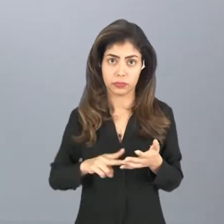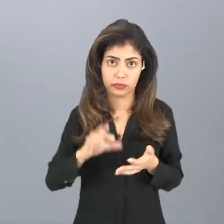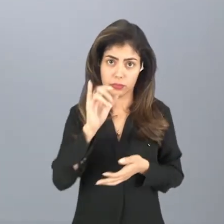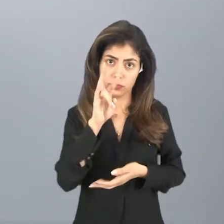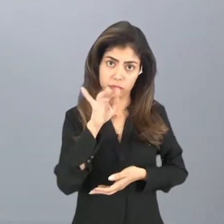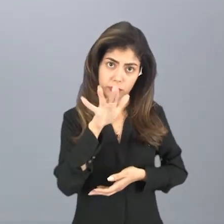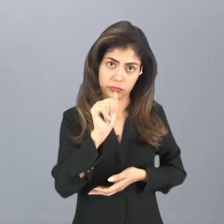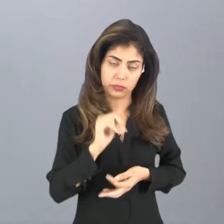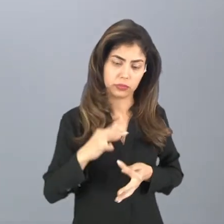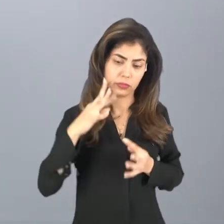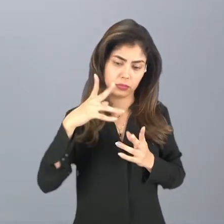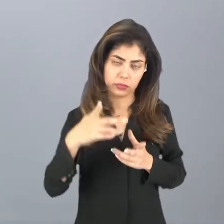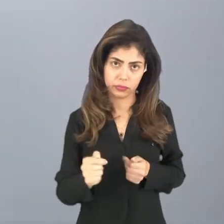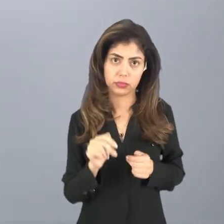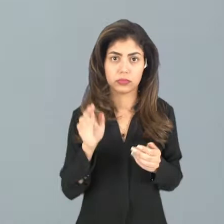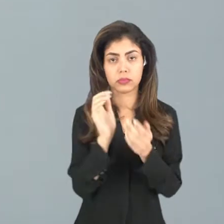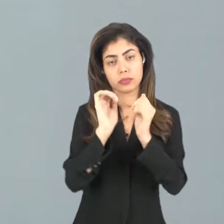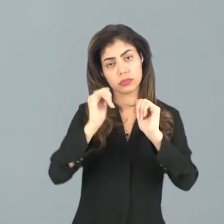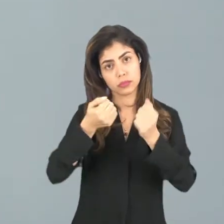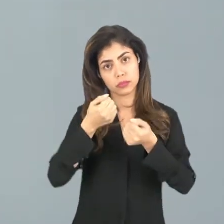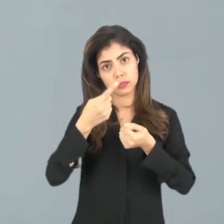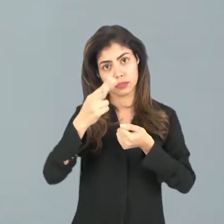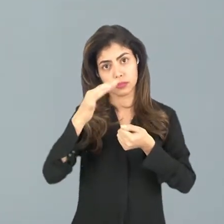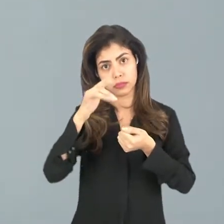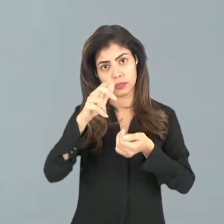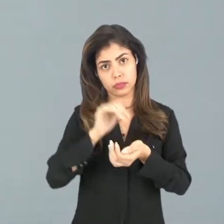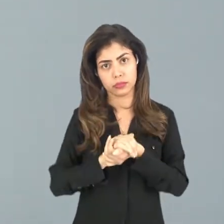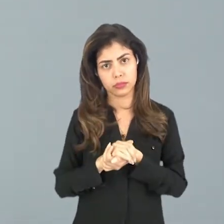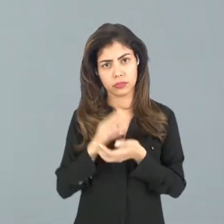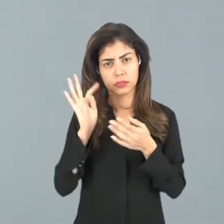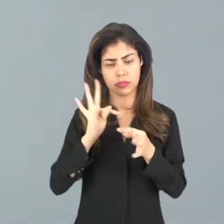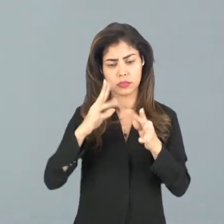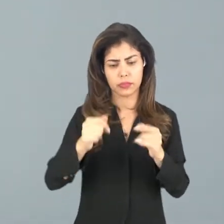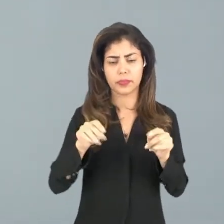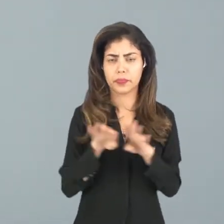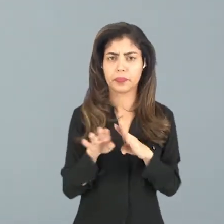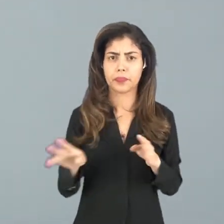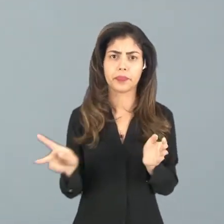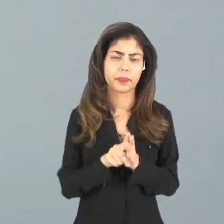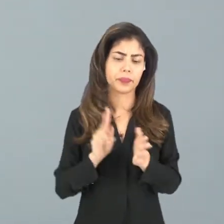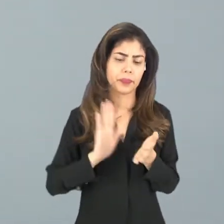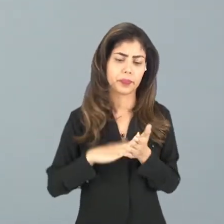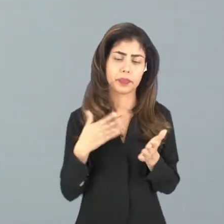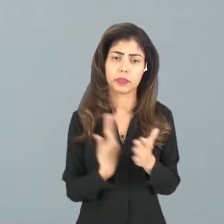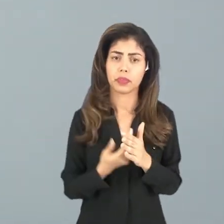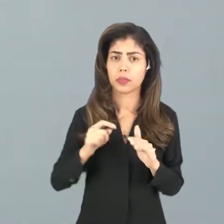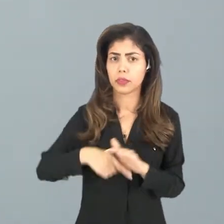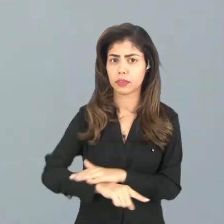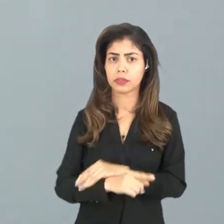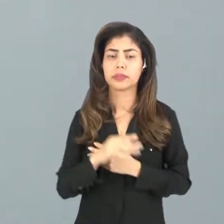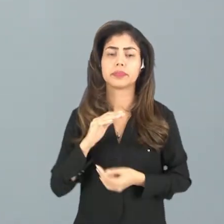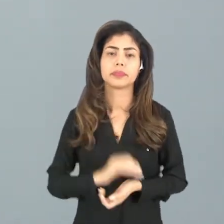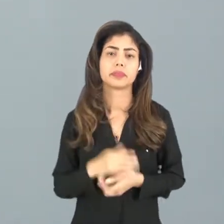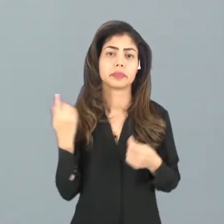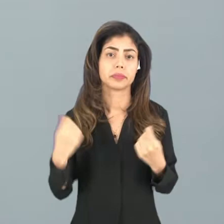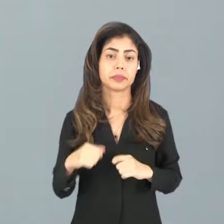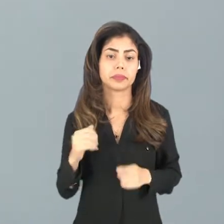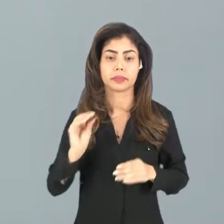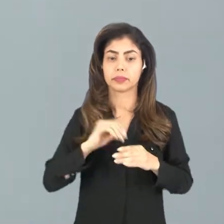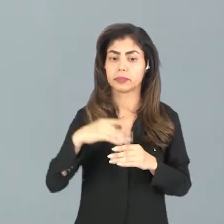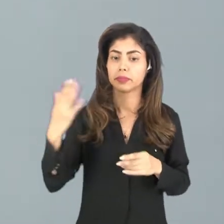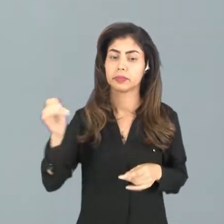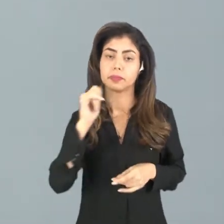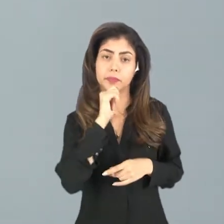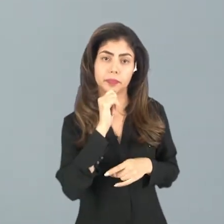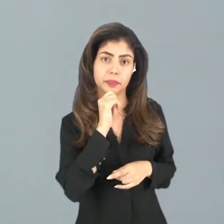eu preciso de todas essas estratégias de leitura para chegar aí a uma interpretação ao nível profundo, né? Então, eu preciso, além de